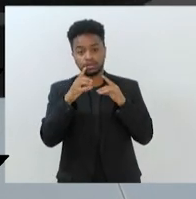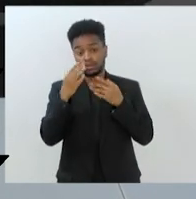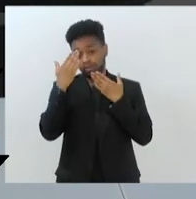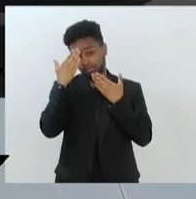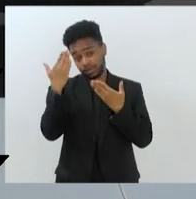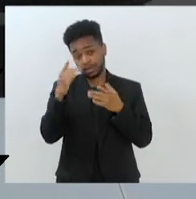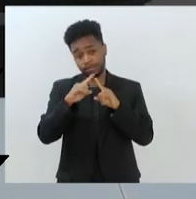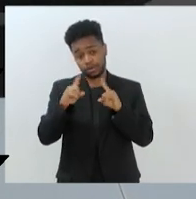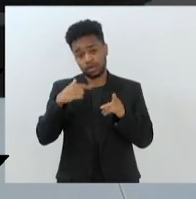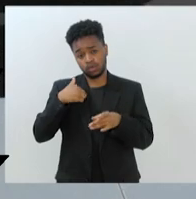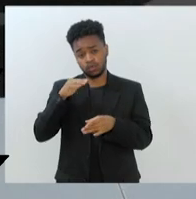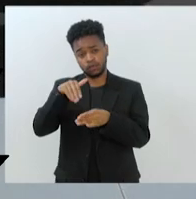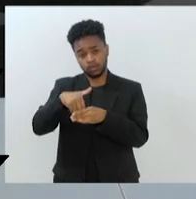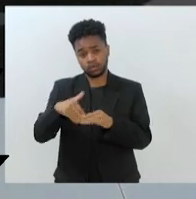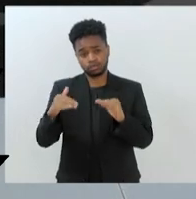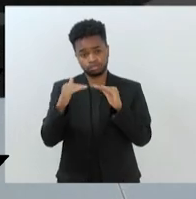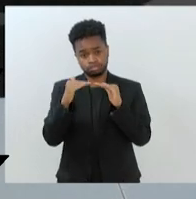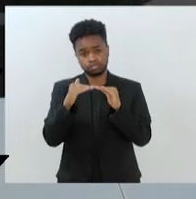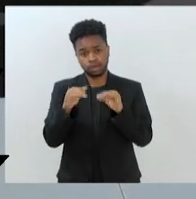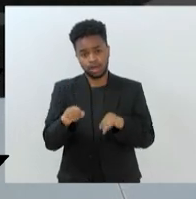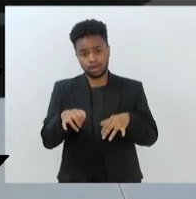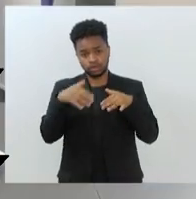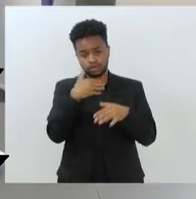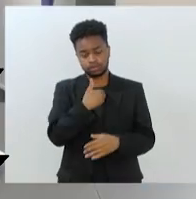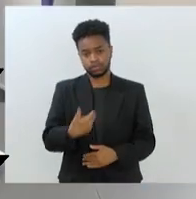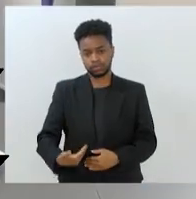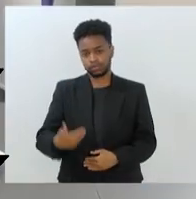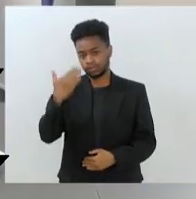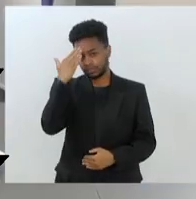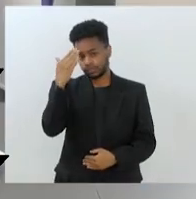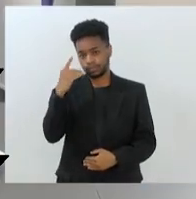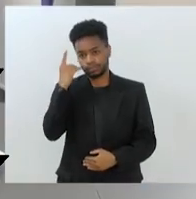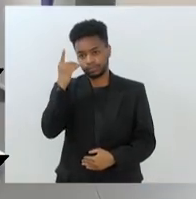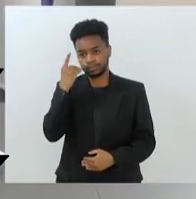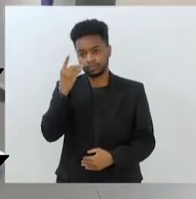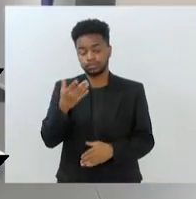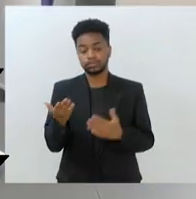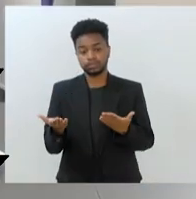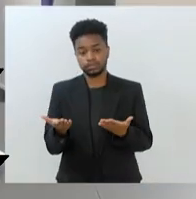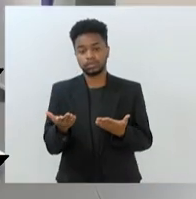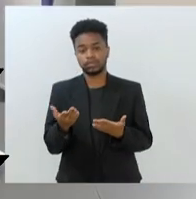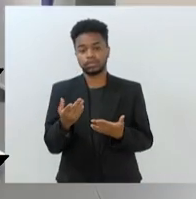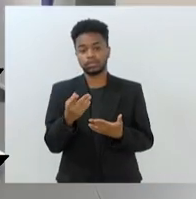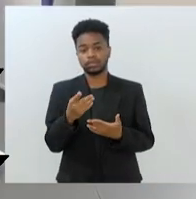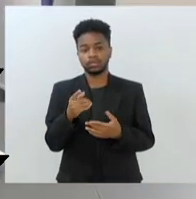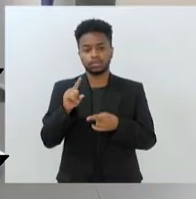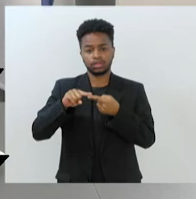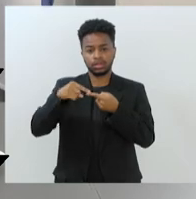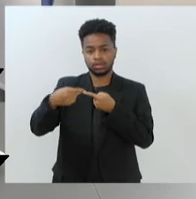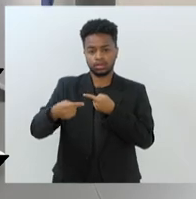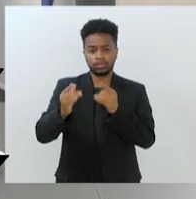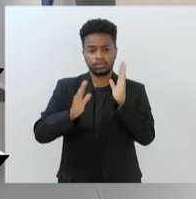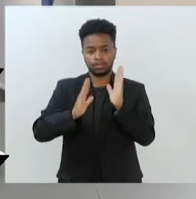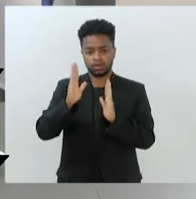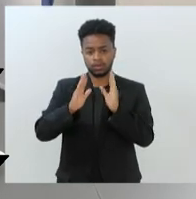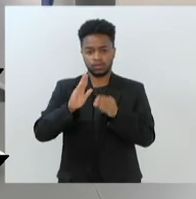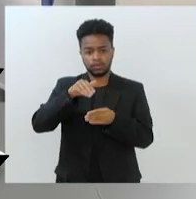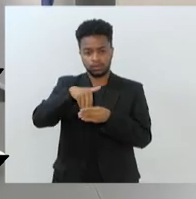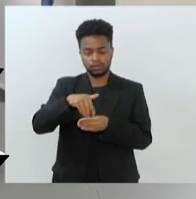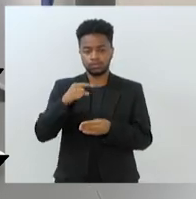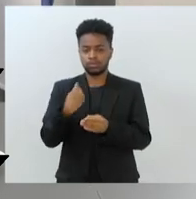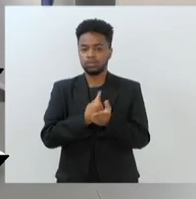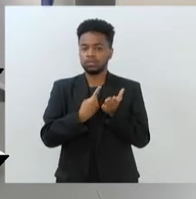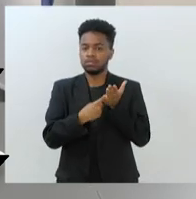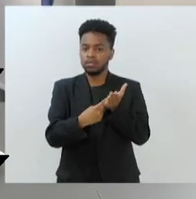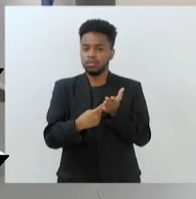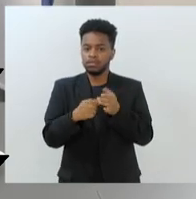estou votando favorável às audiências públicas. Obrigado, deputado Luiz Paulo. Então, vamos passar daí a eleição, falta pouco, a gente marca a audiência com